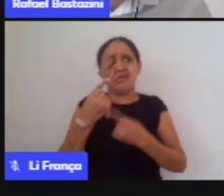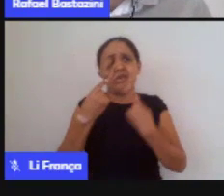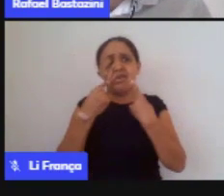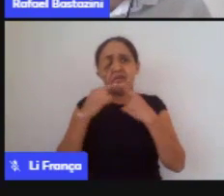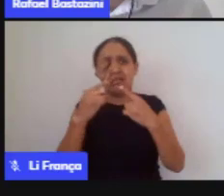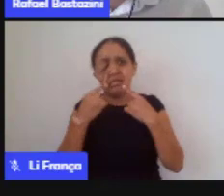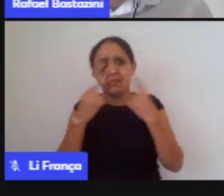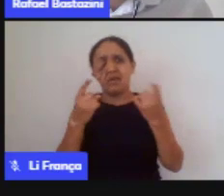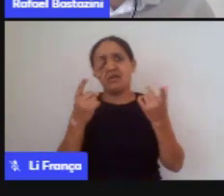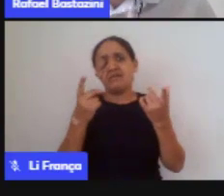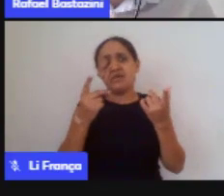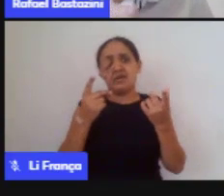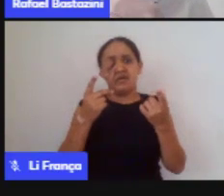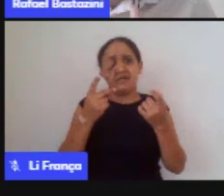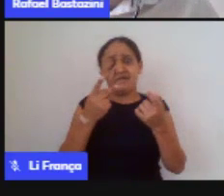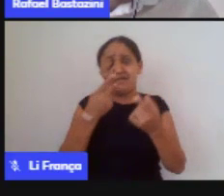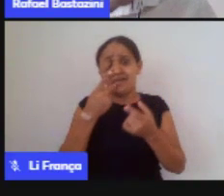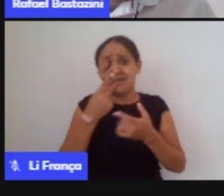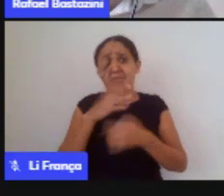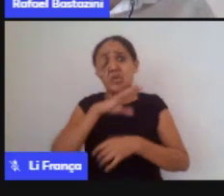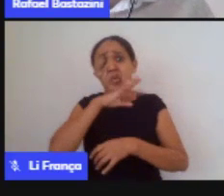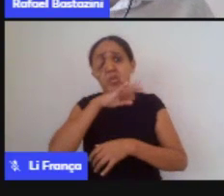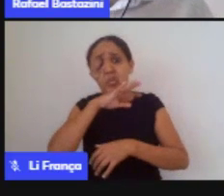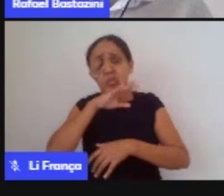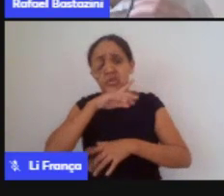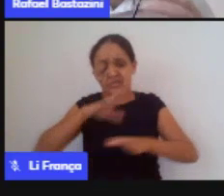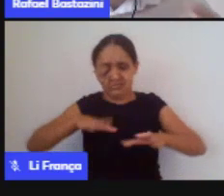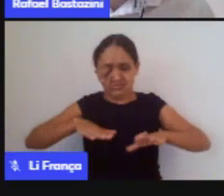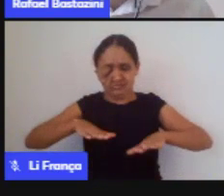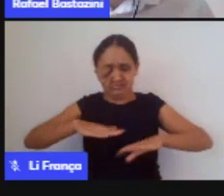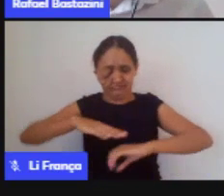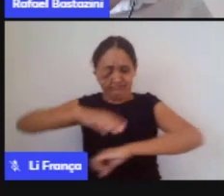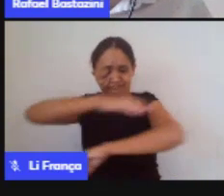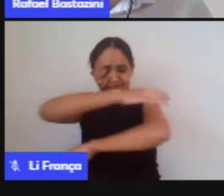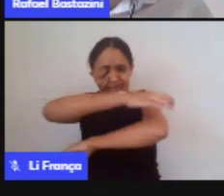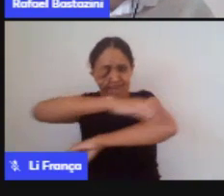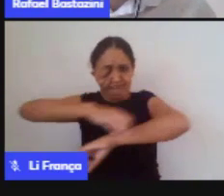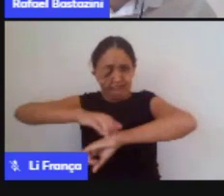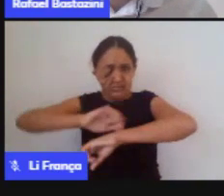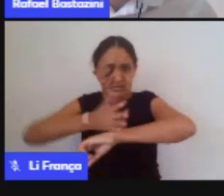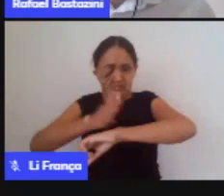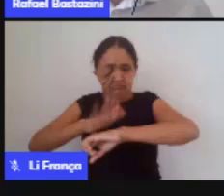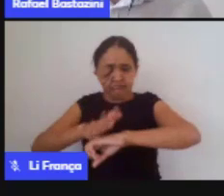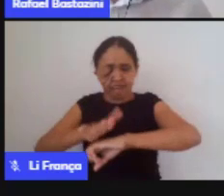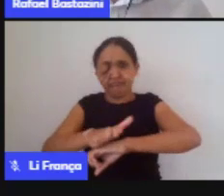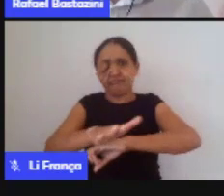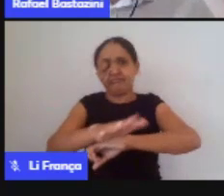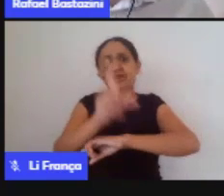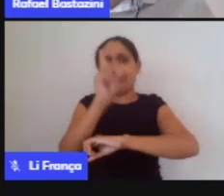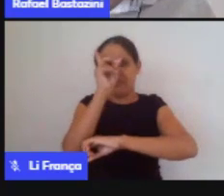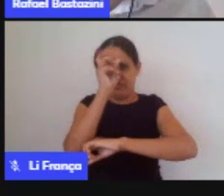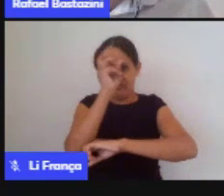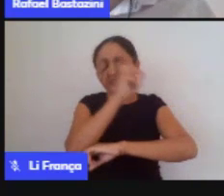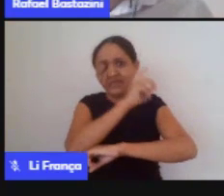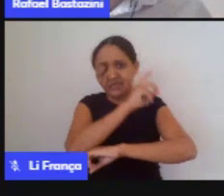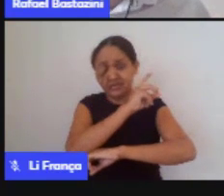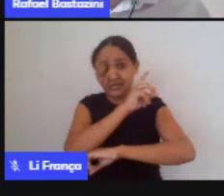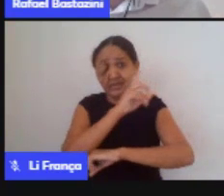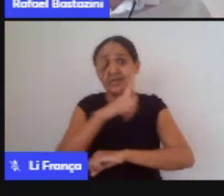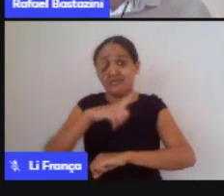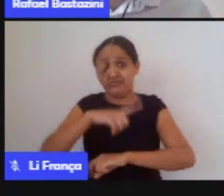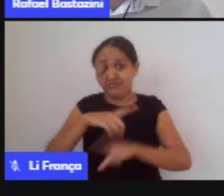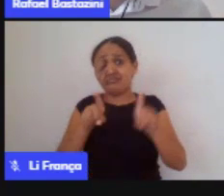das vias em Campo Grande, dos buracos, que era inacessível, que o carro não passava. Então houve